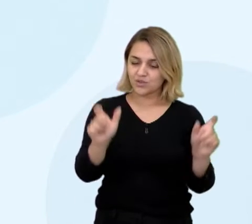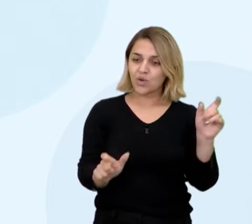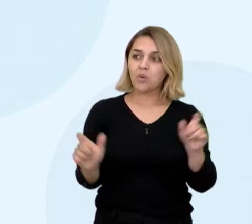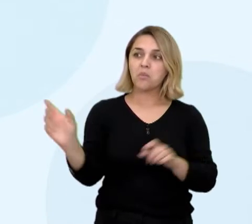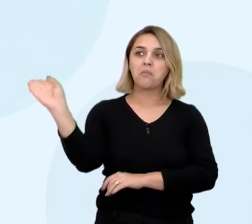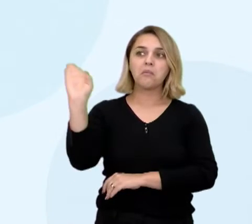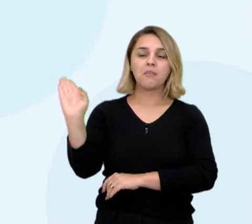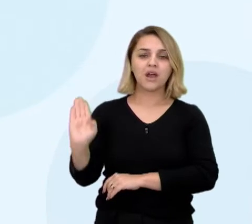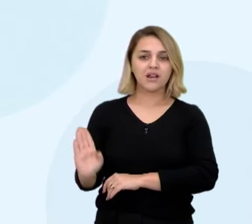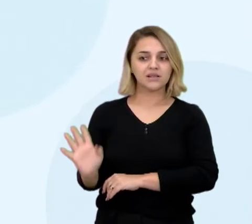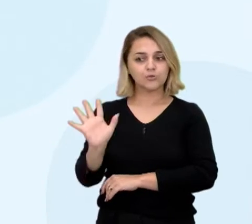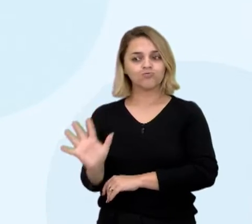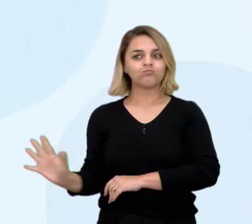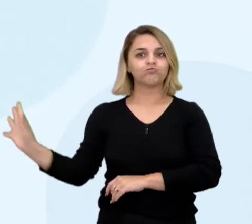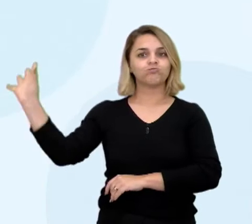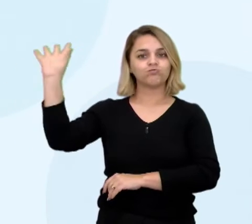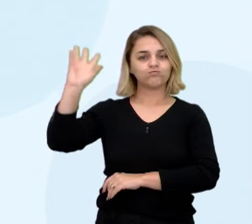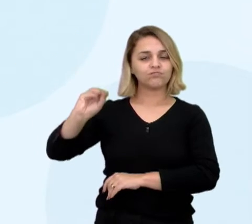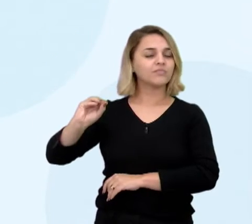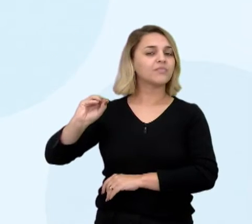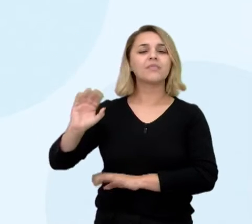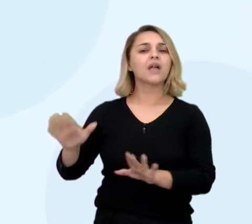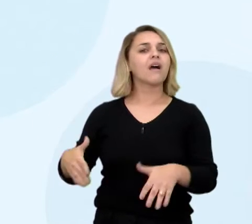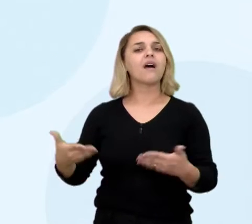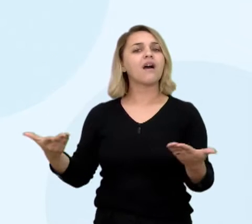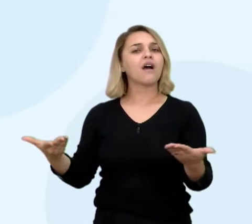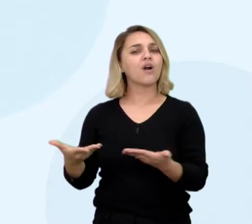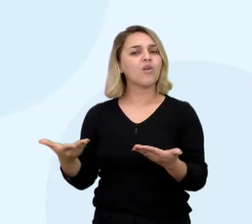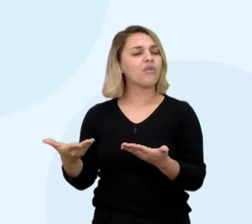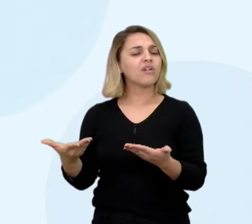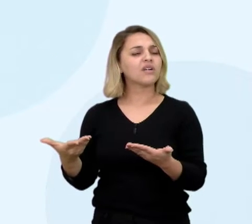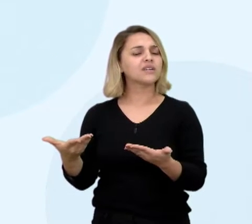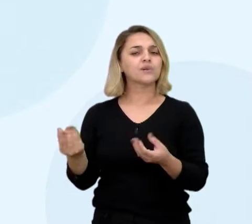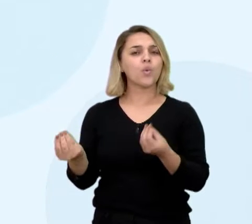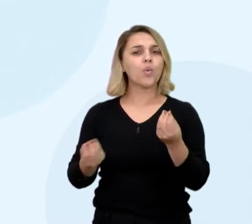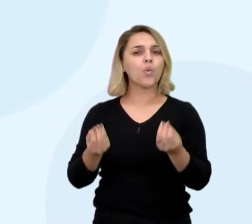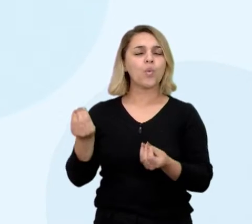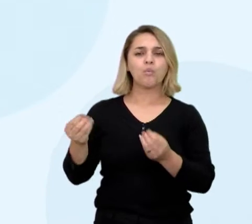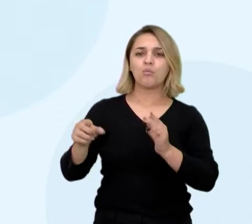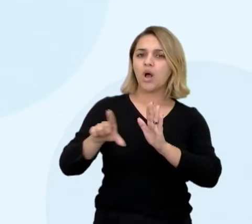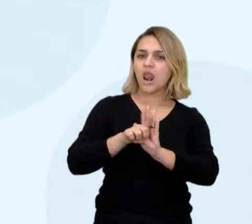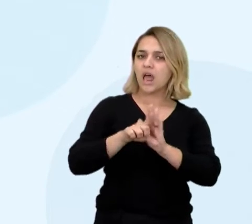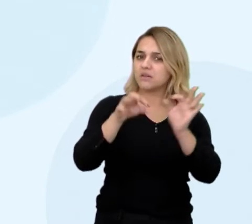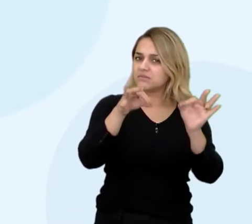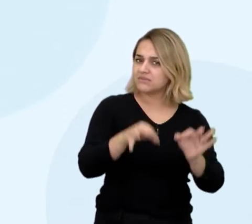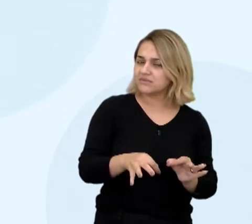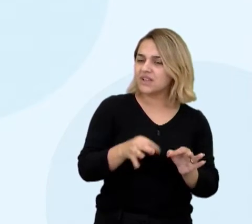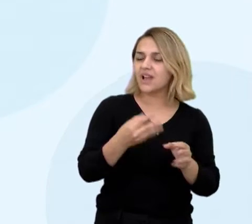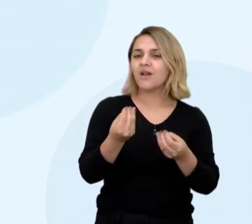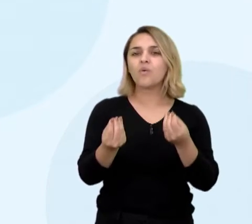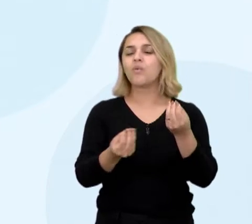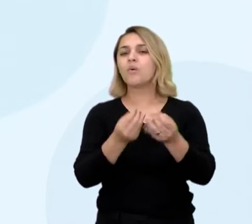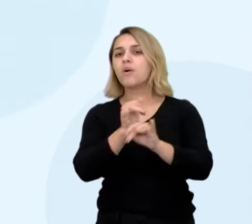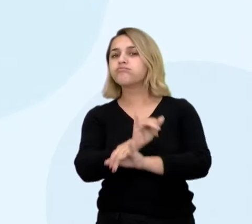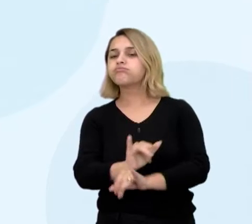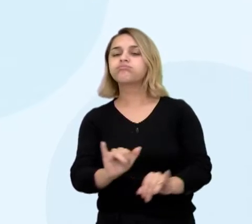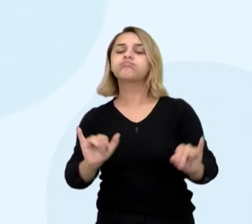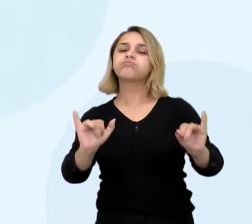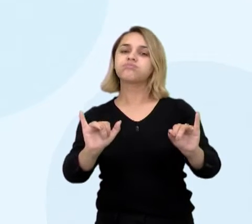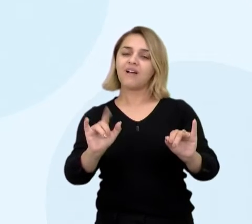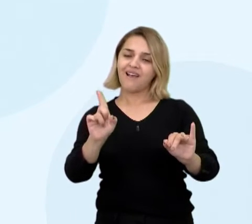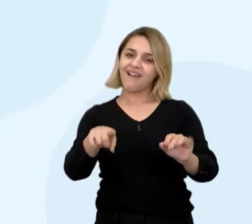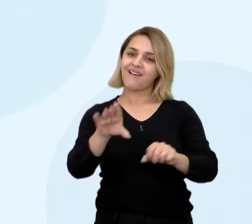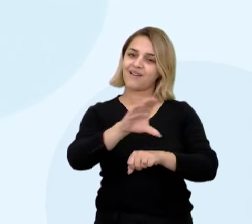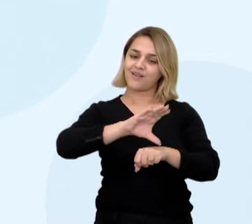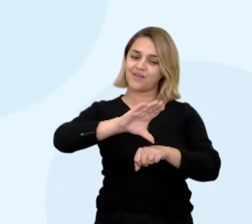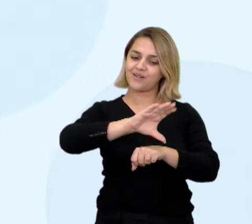nacional. Agora, quem é que diz tudo isso? Como que uma lei deve ser, quem ela deve abranger e etc. É a